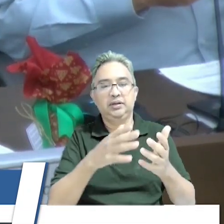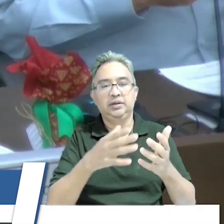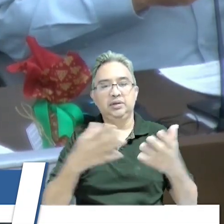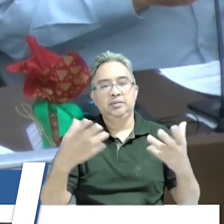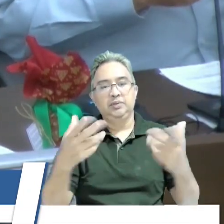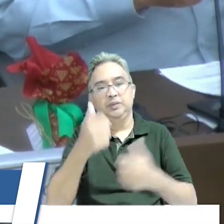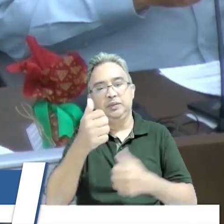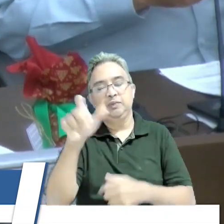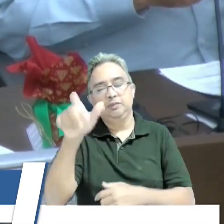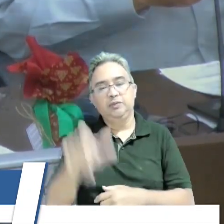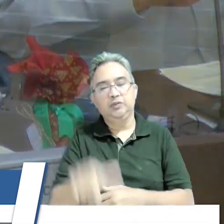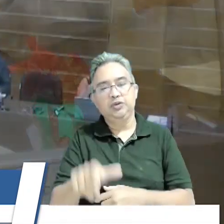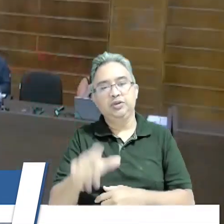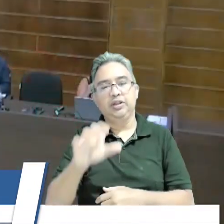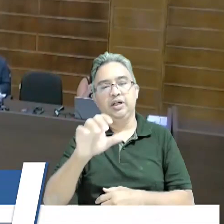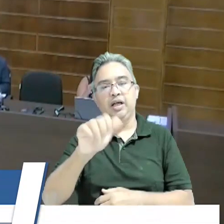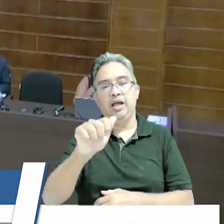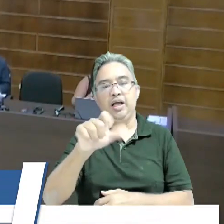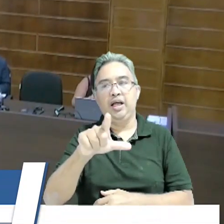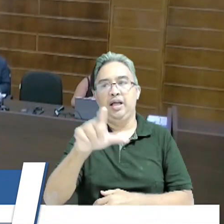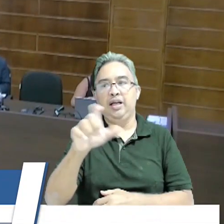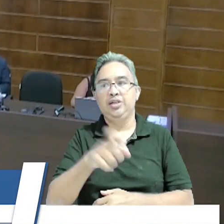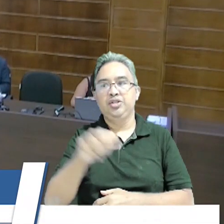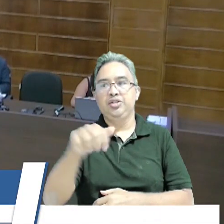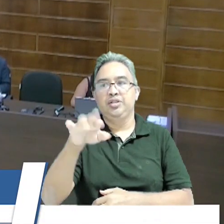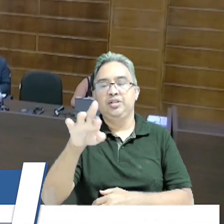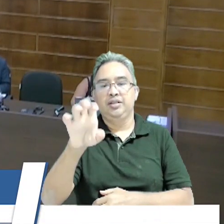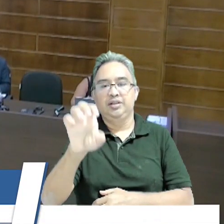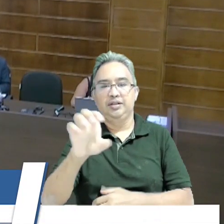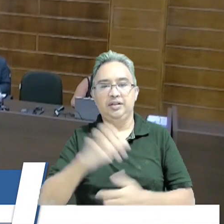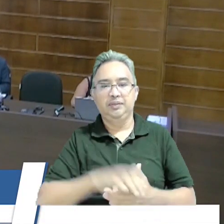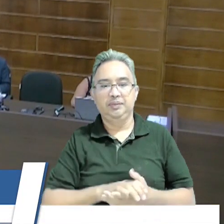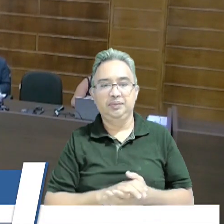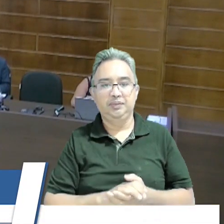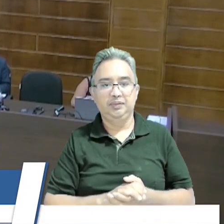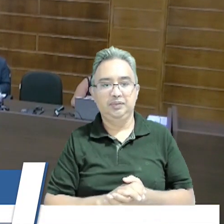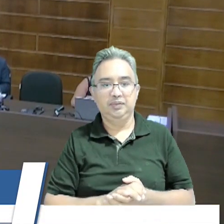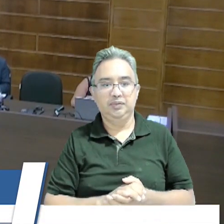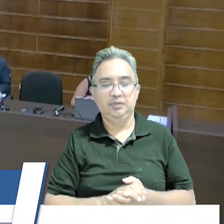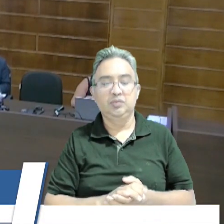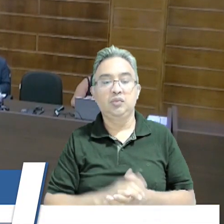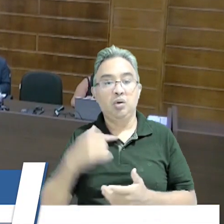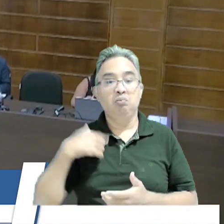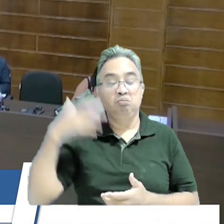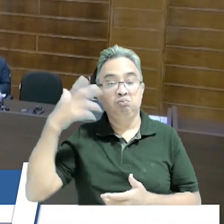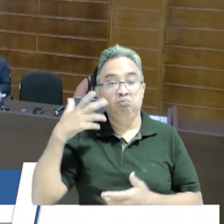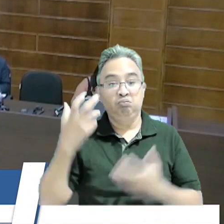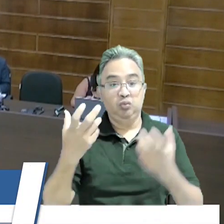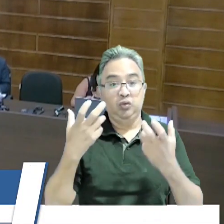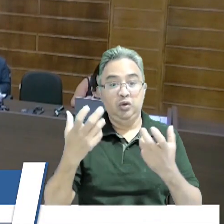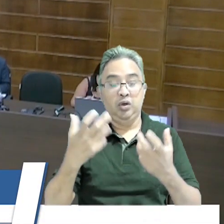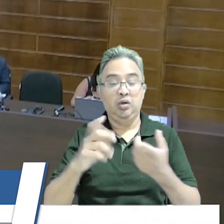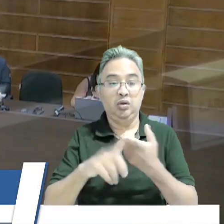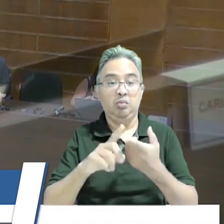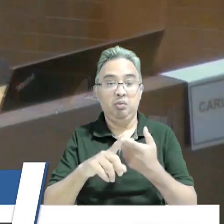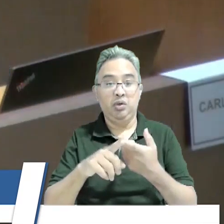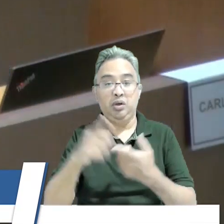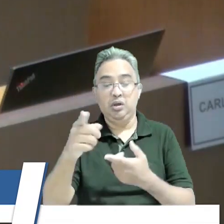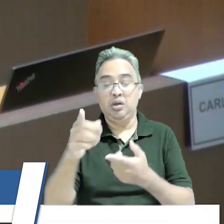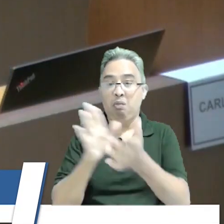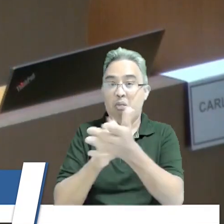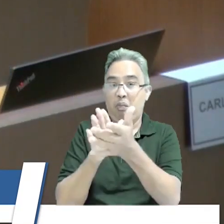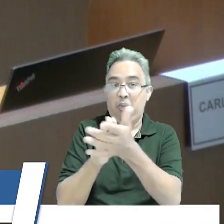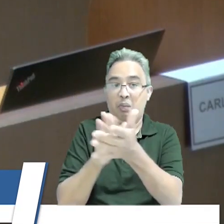Peço a palavra, senhor presidente. Com a palavra, vereador Carlinho Petrópolis. Também gostaria de parabenizar o prefeito e também você, Claudinei, por essa